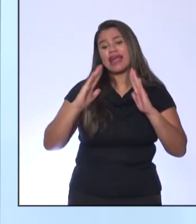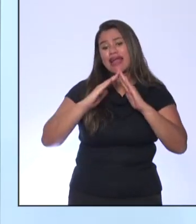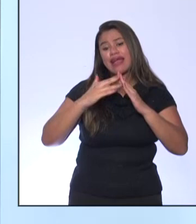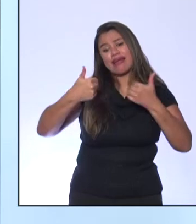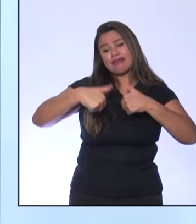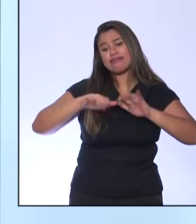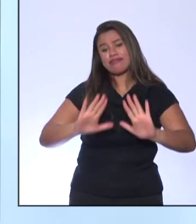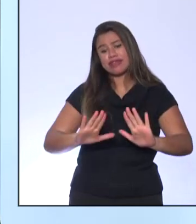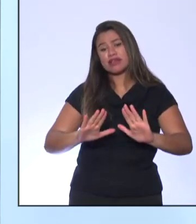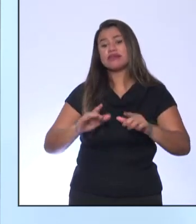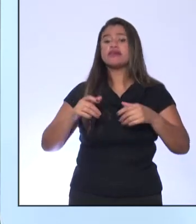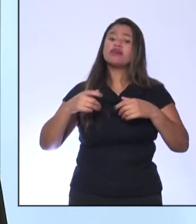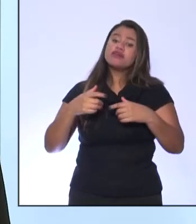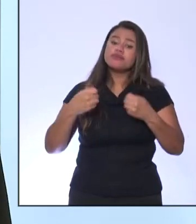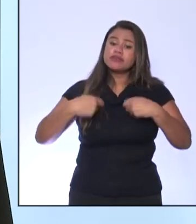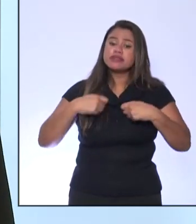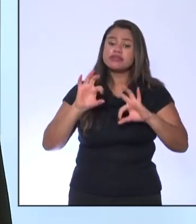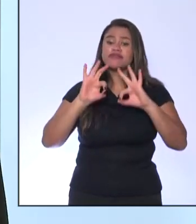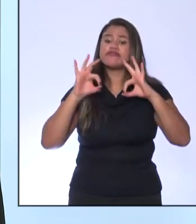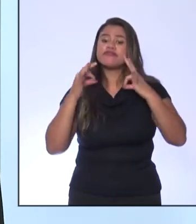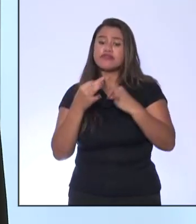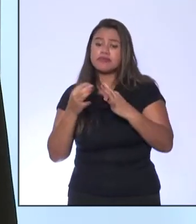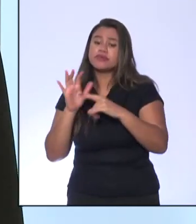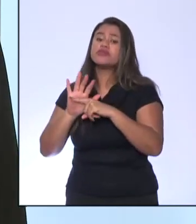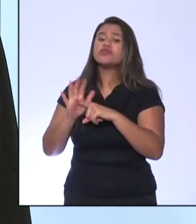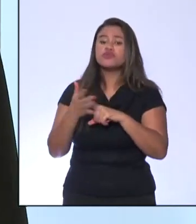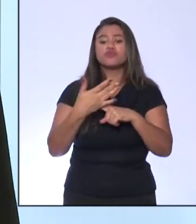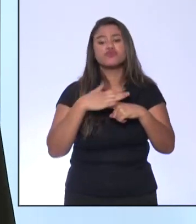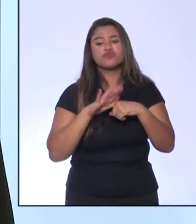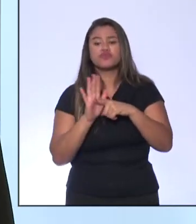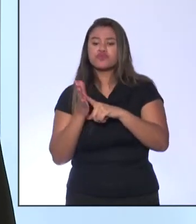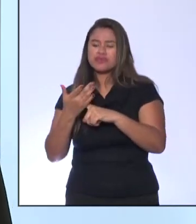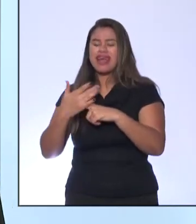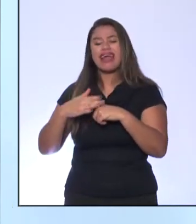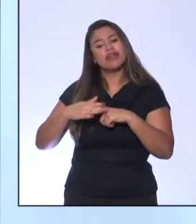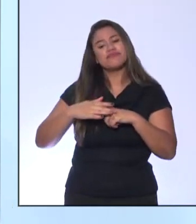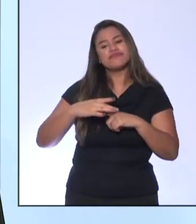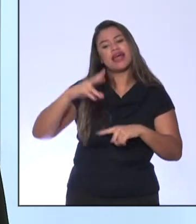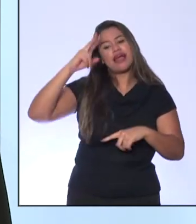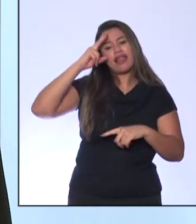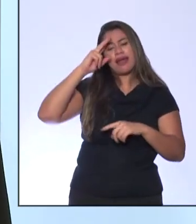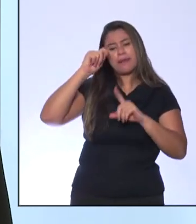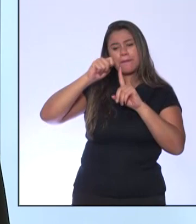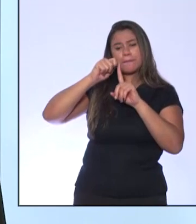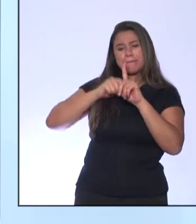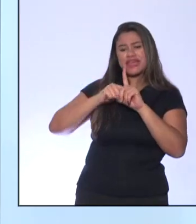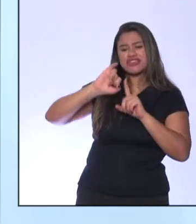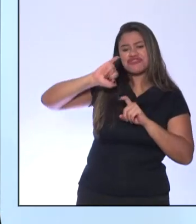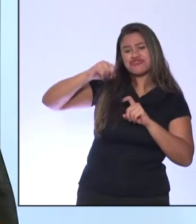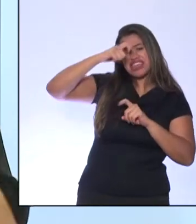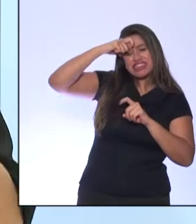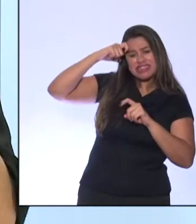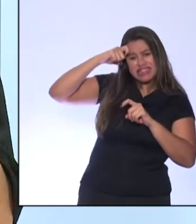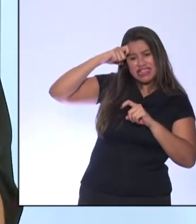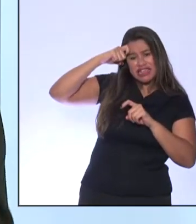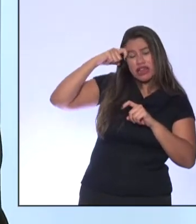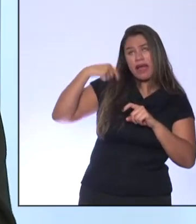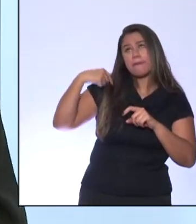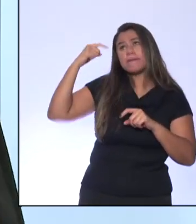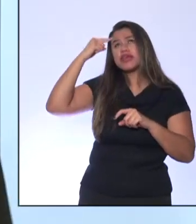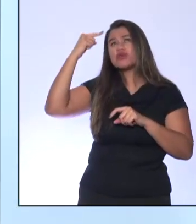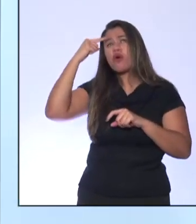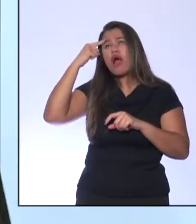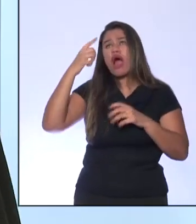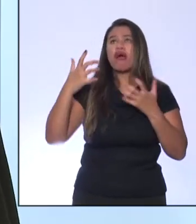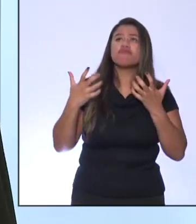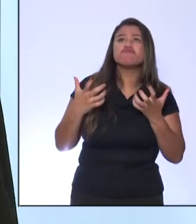nossa casa. Se a gente sonhou lá no começo do ano, com alguma coisa, em terminar o ano e passar